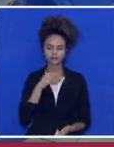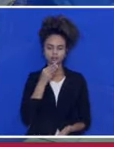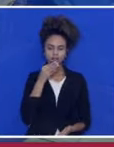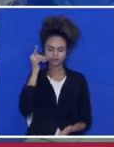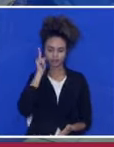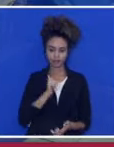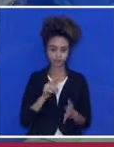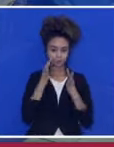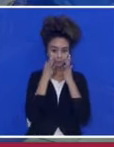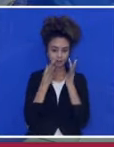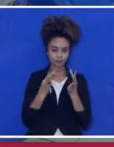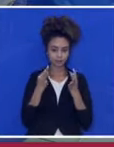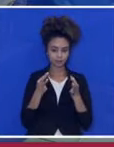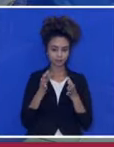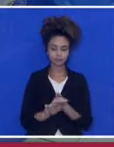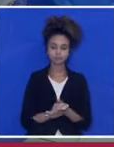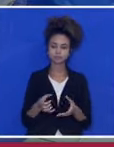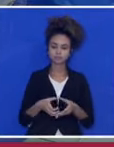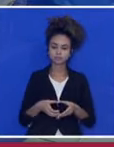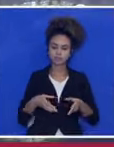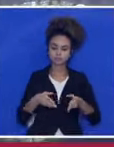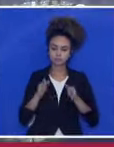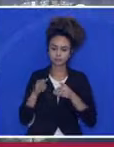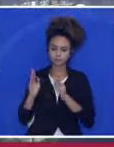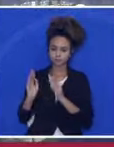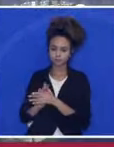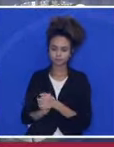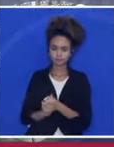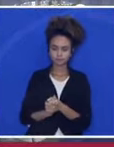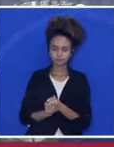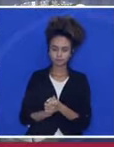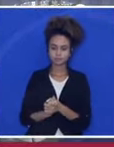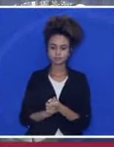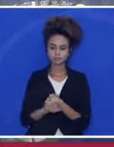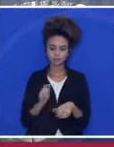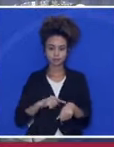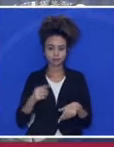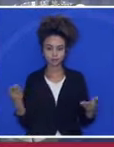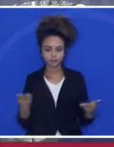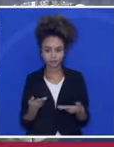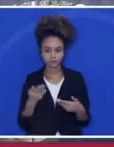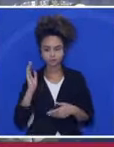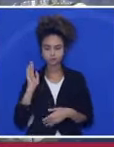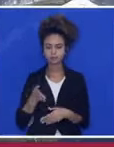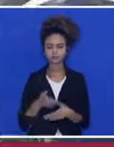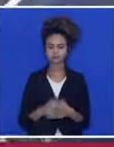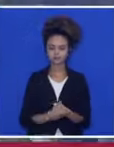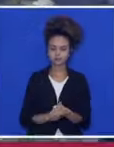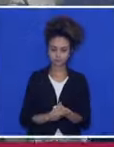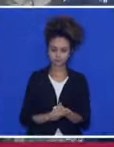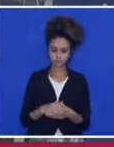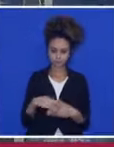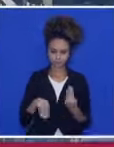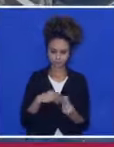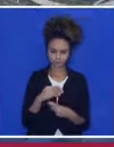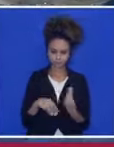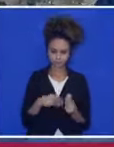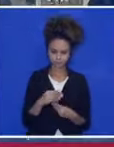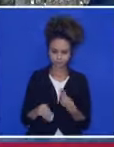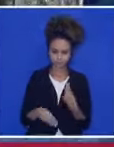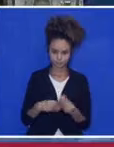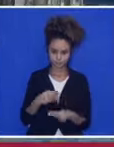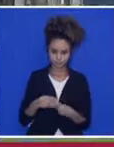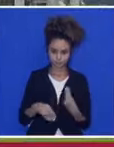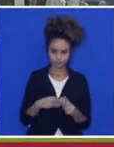dupla cena. Fique de olho na sua aposta. Bolas posicionadas. Está na hora. Valendo! Globo